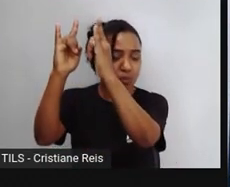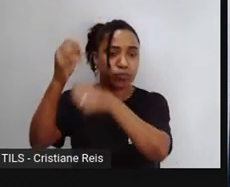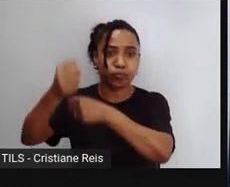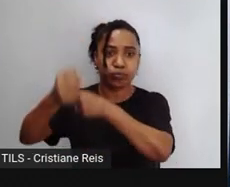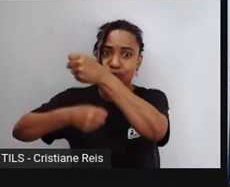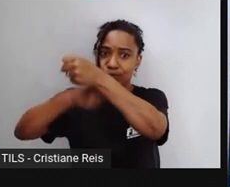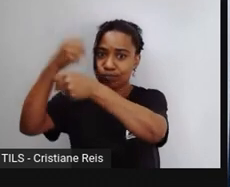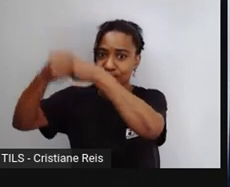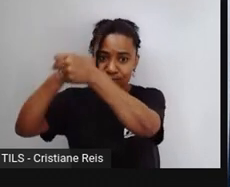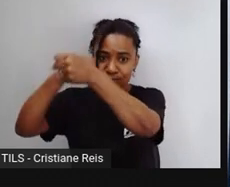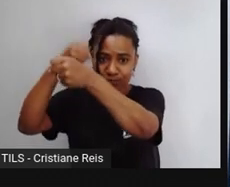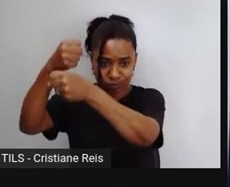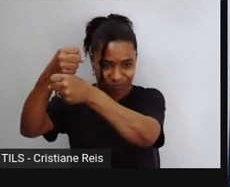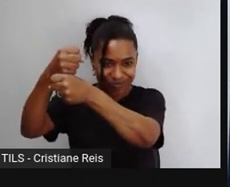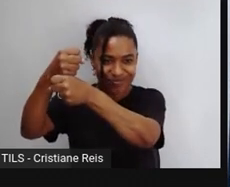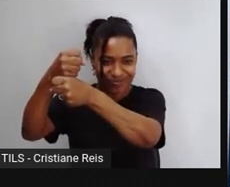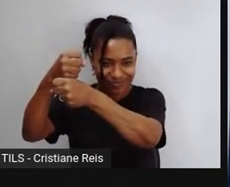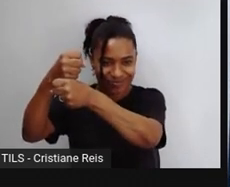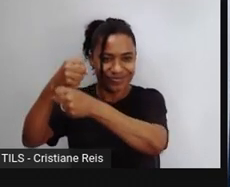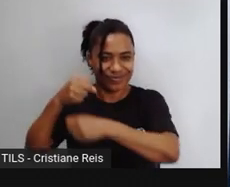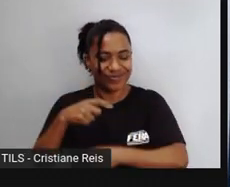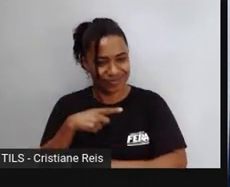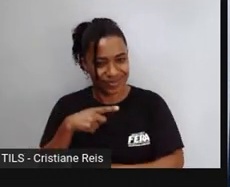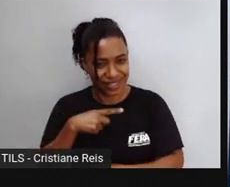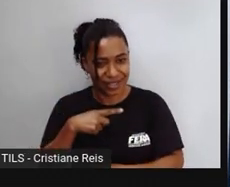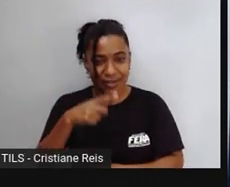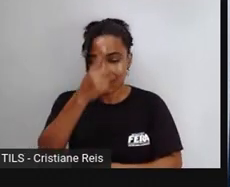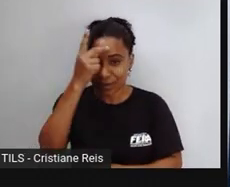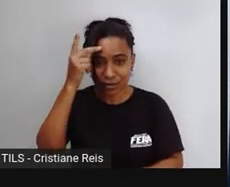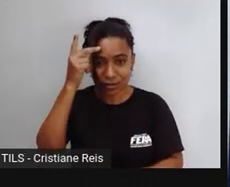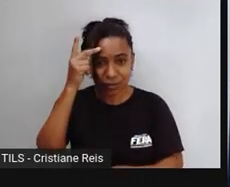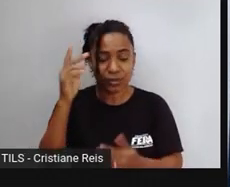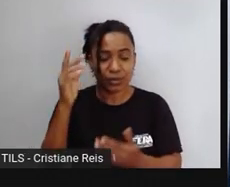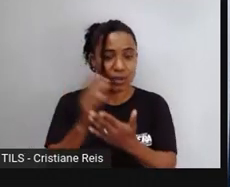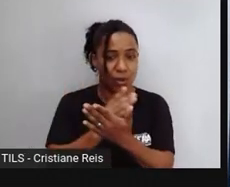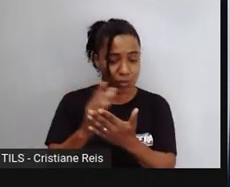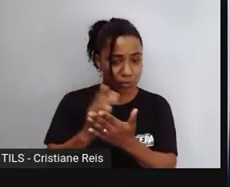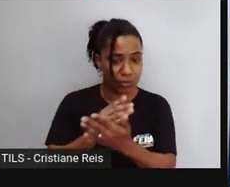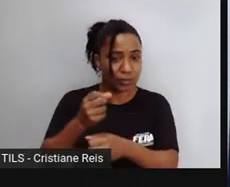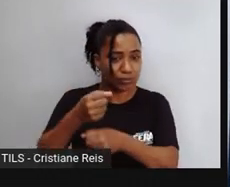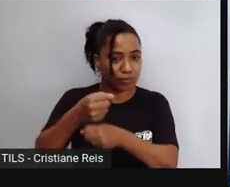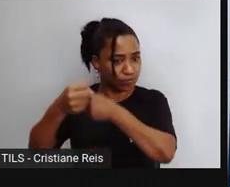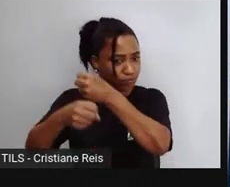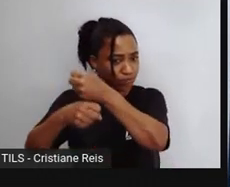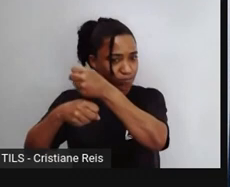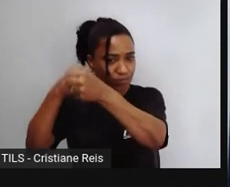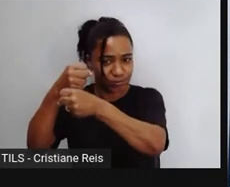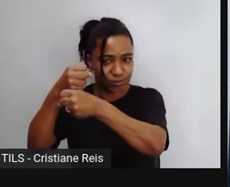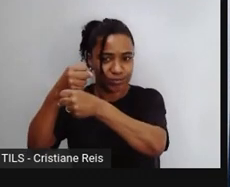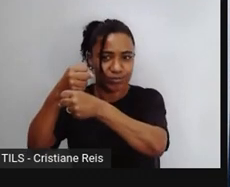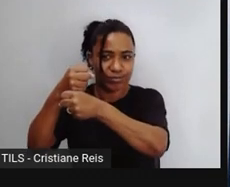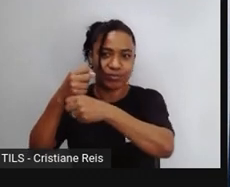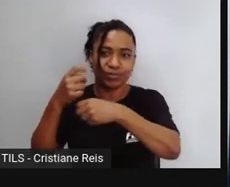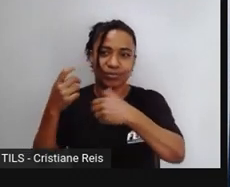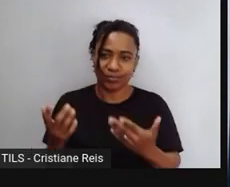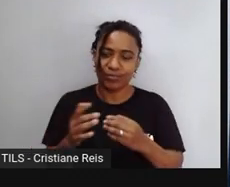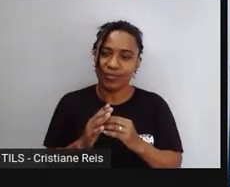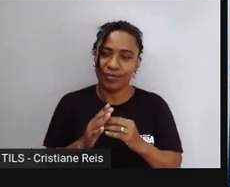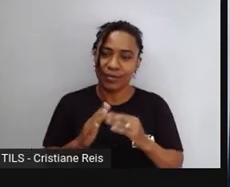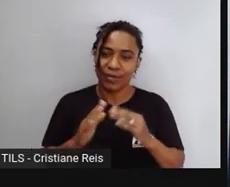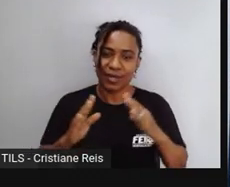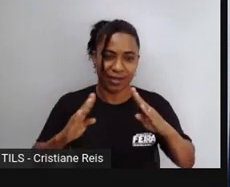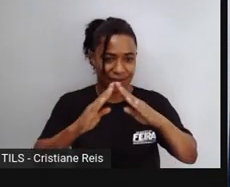Apartment, muito comum hoje em dia, né, as pessoas morarem em apartment. House, que são as construções